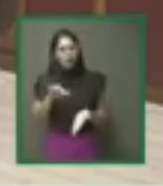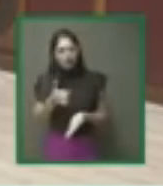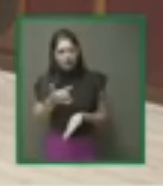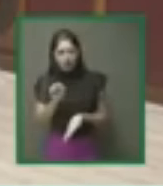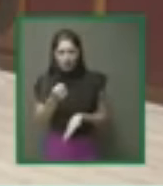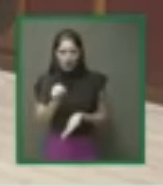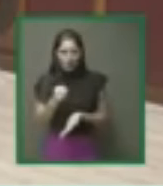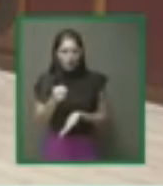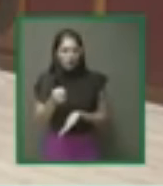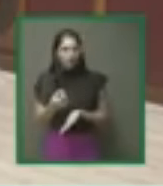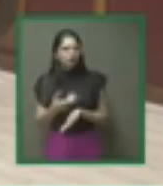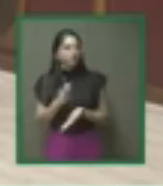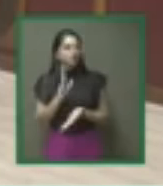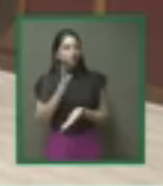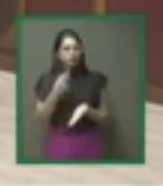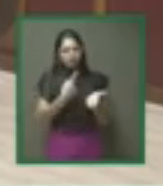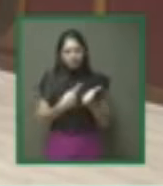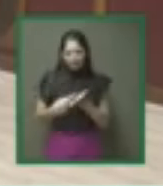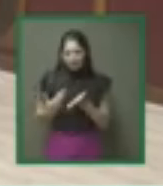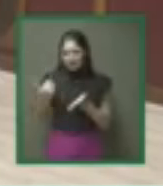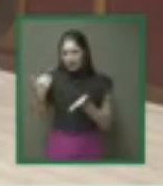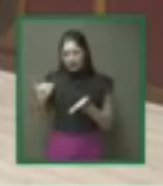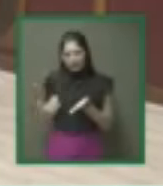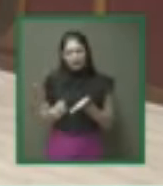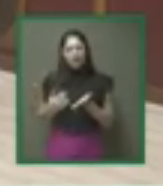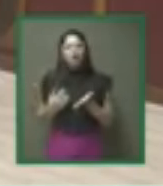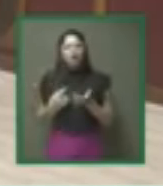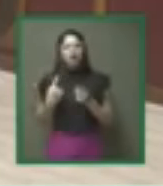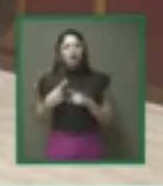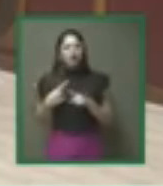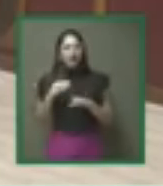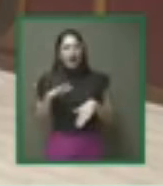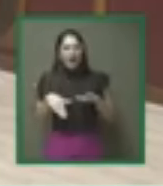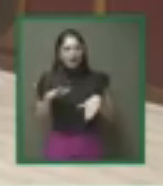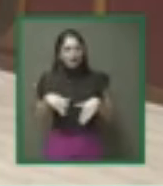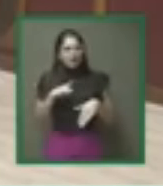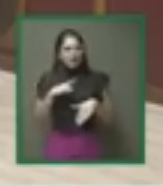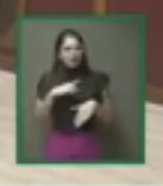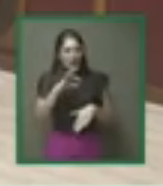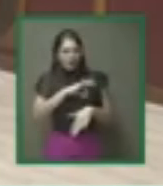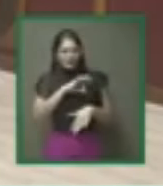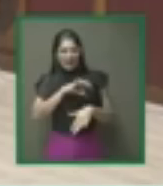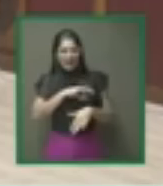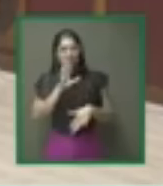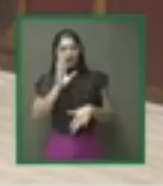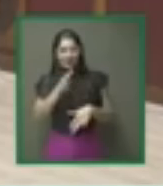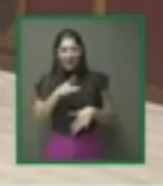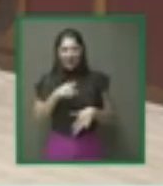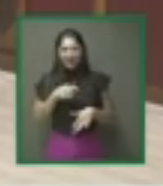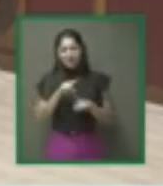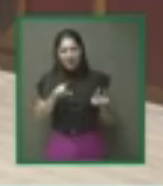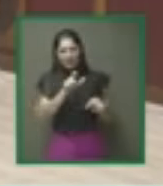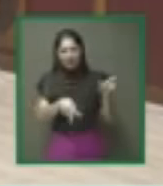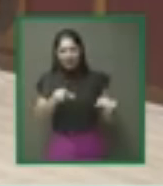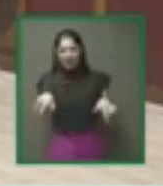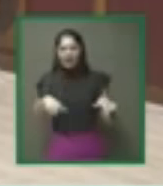28. Né? A gente já tinha combinado isso, porque, embora tivesse saído o 13º, a gente tinha cada um seus compromissos e